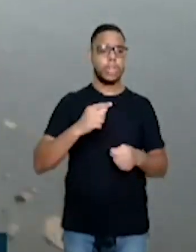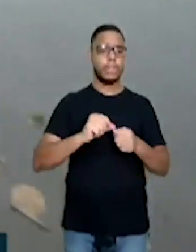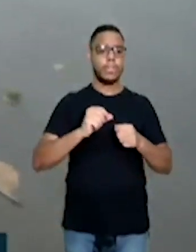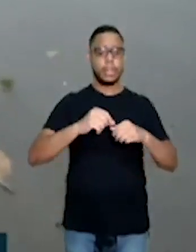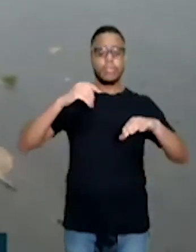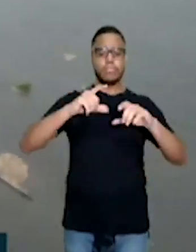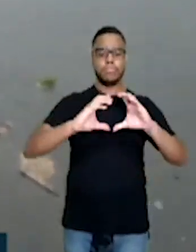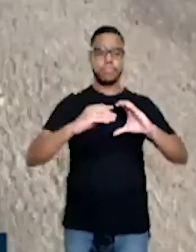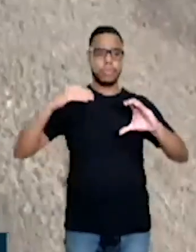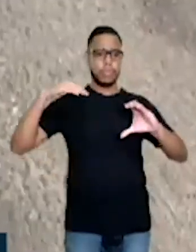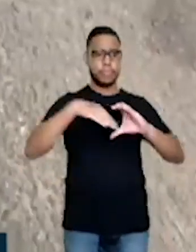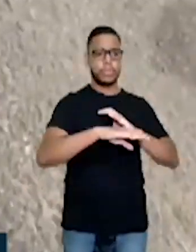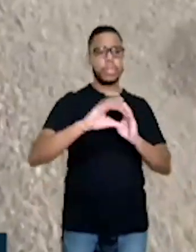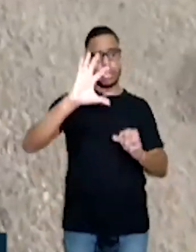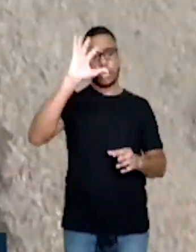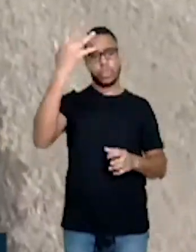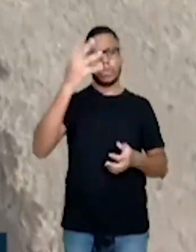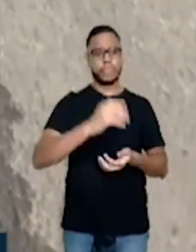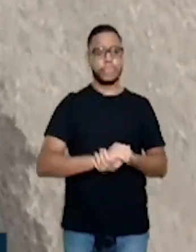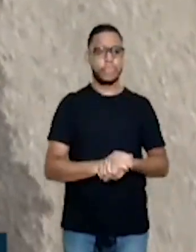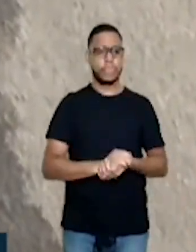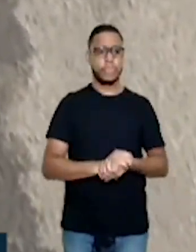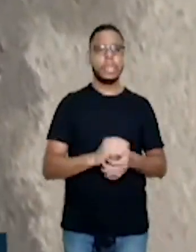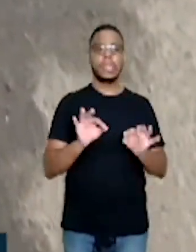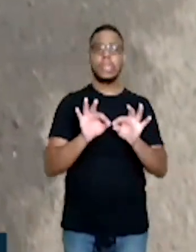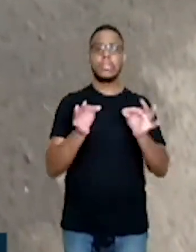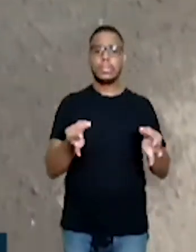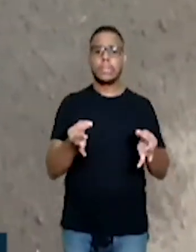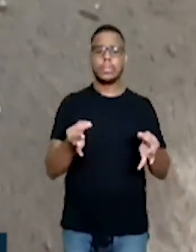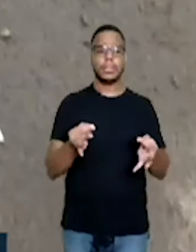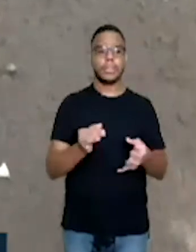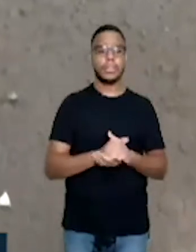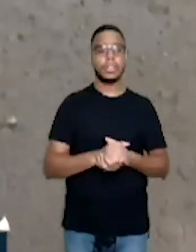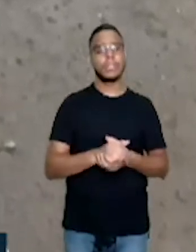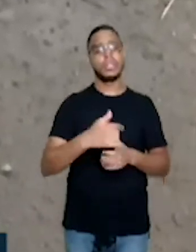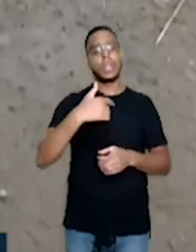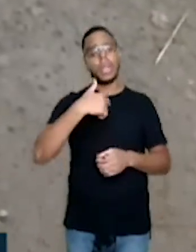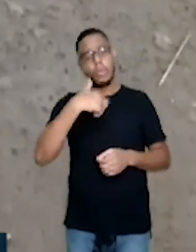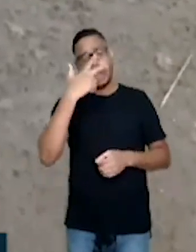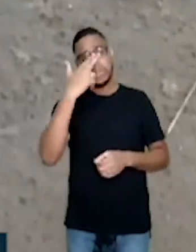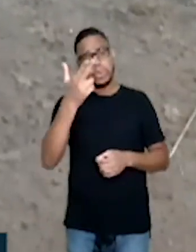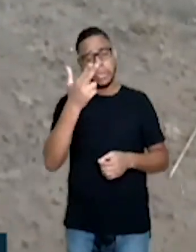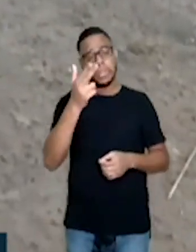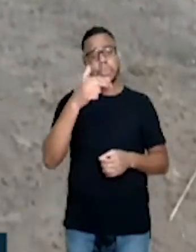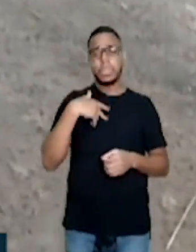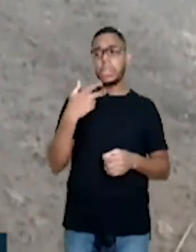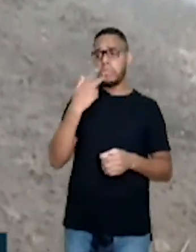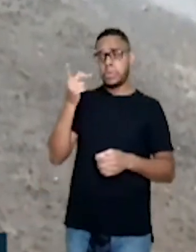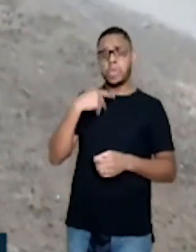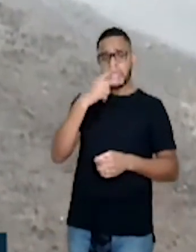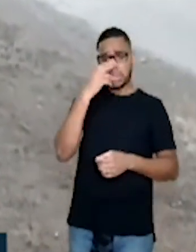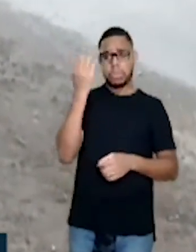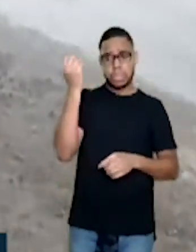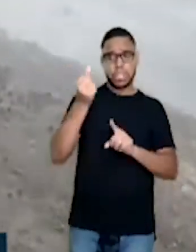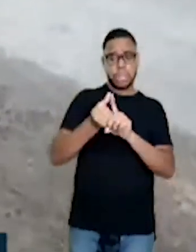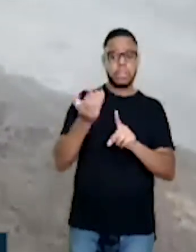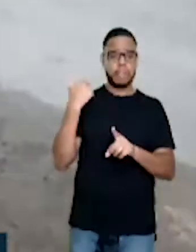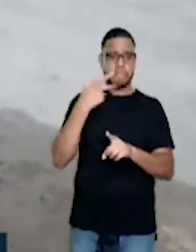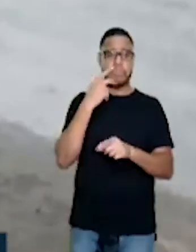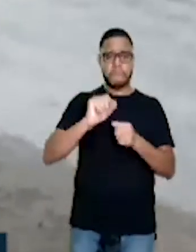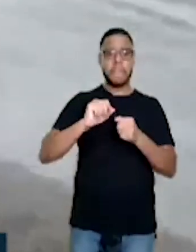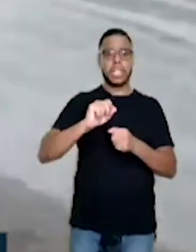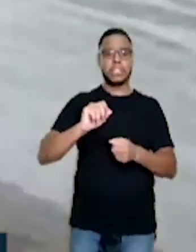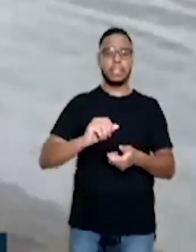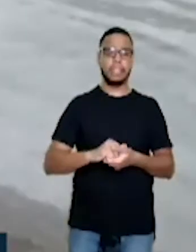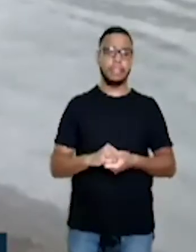que resolvi. Uma solução simples. Eu acho que é simples. Foi o que ele falou na época que ia fazer. Que